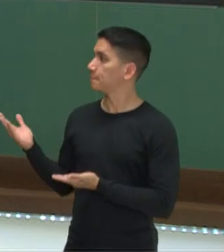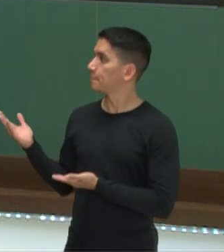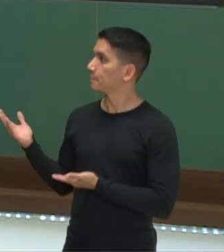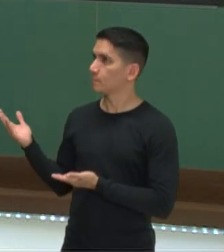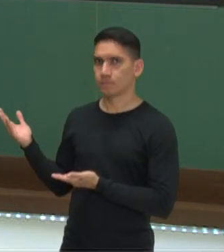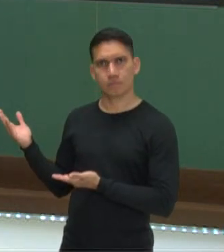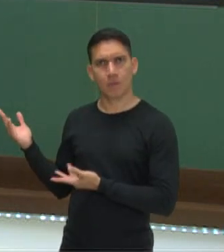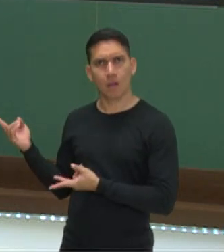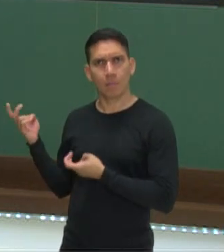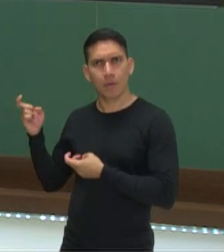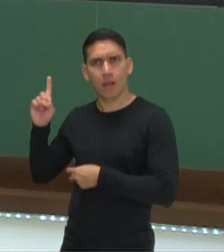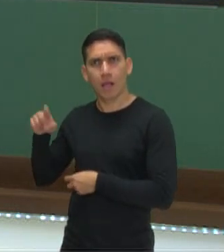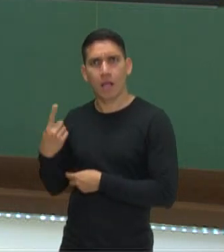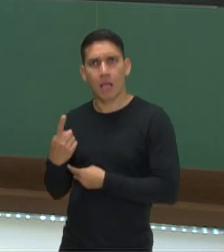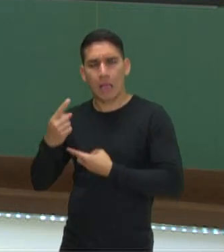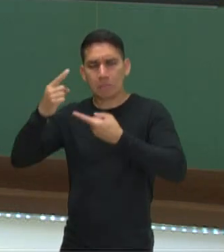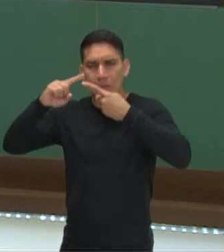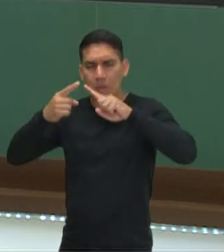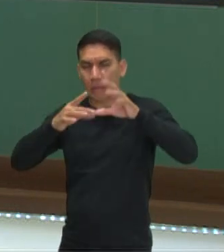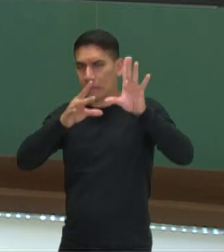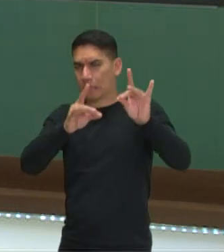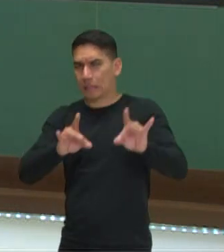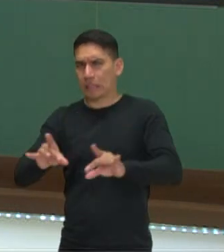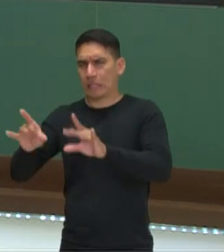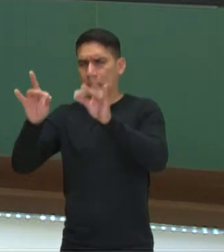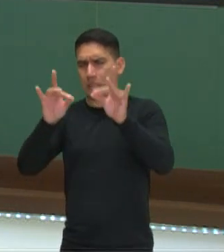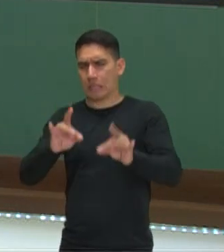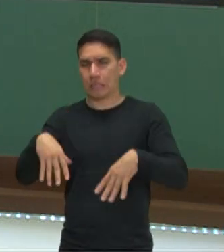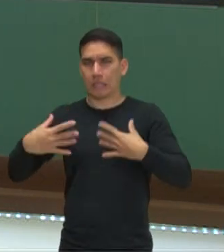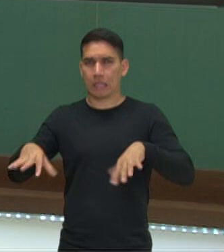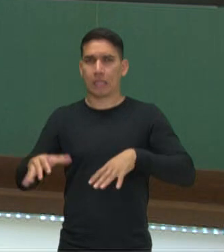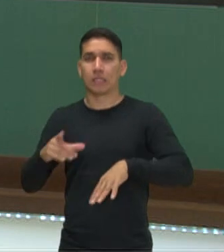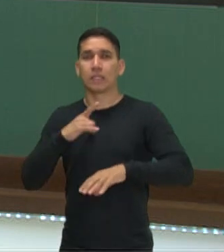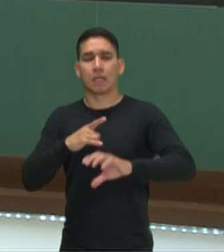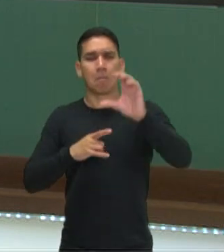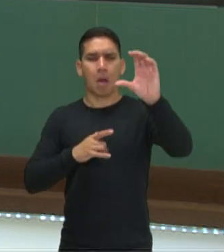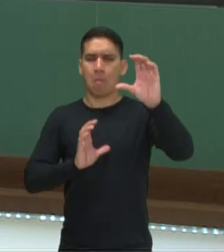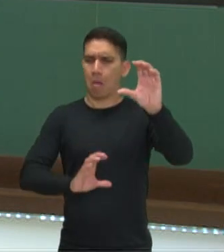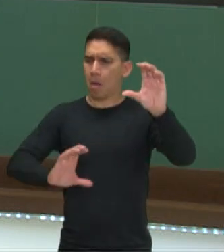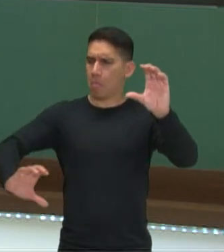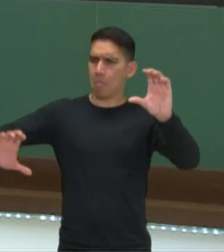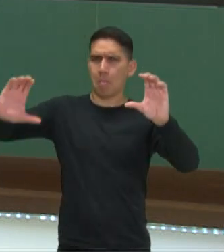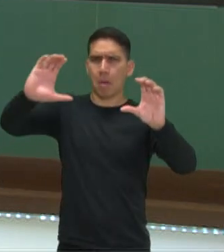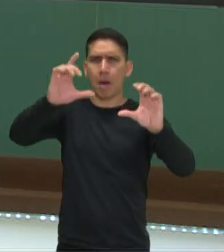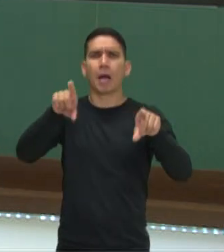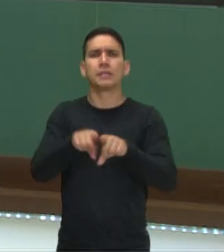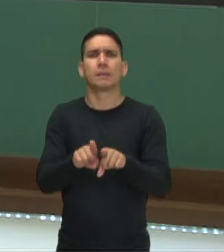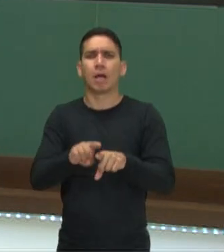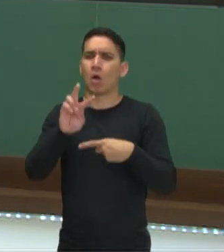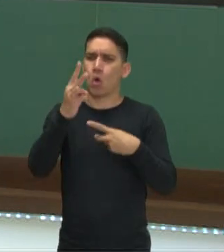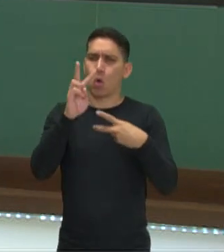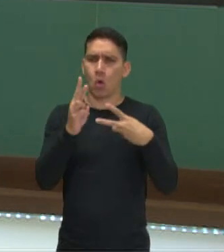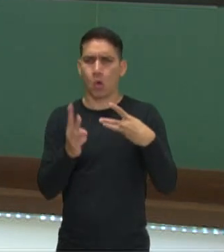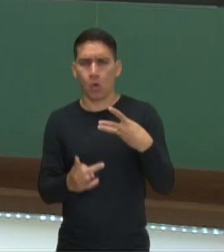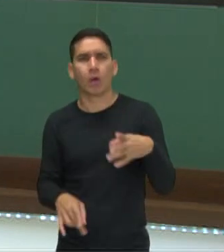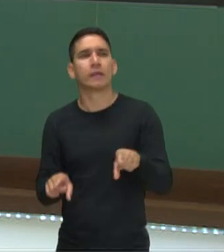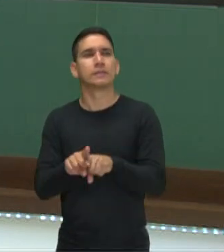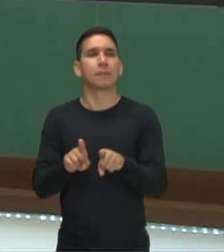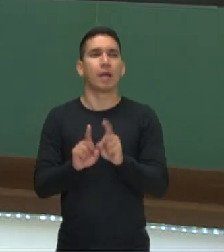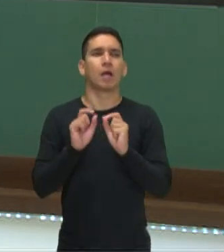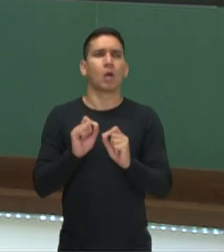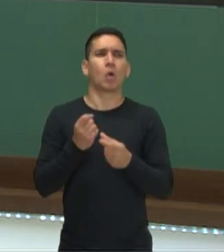Veja que é uma estrutura bastante complexa, bastante carbonos, bastante oxigênio, nitrogênio, com